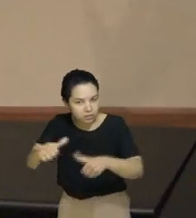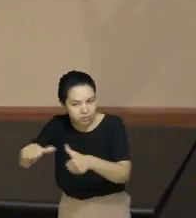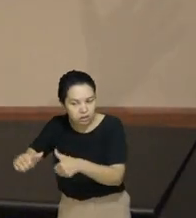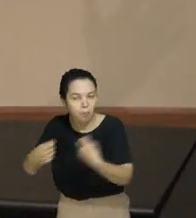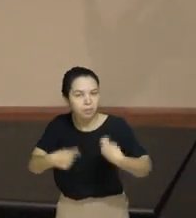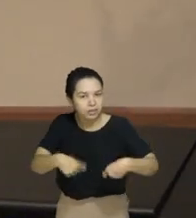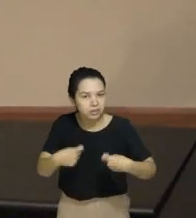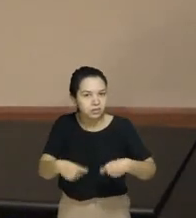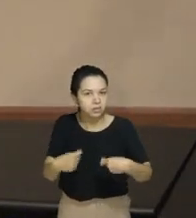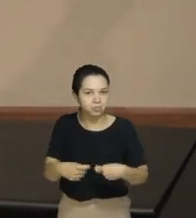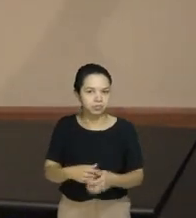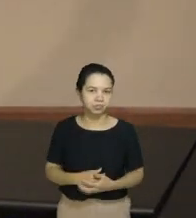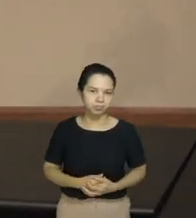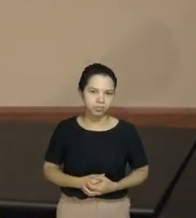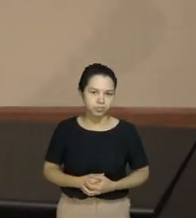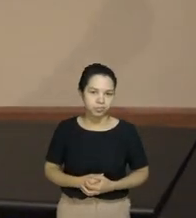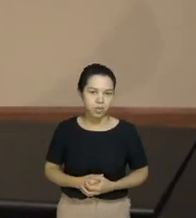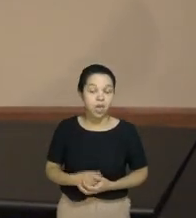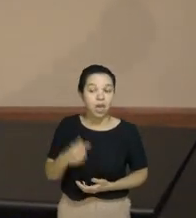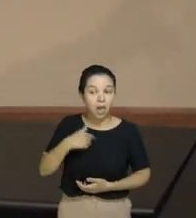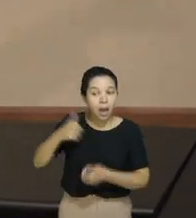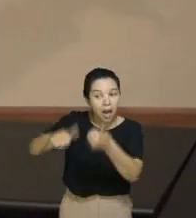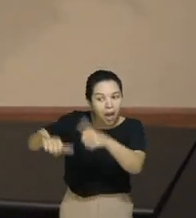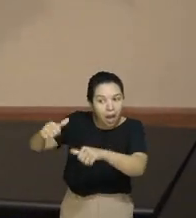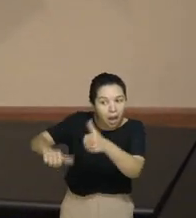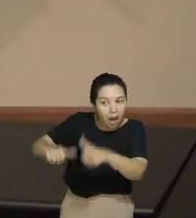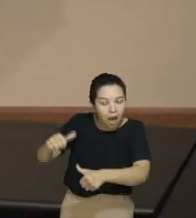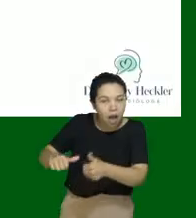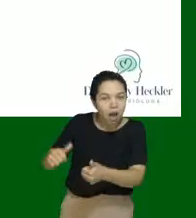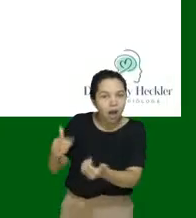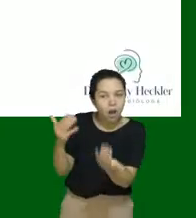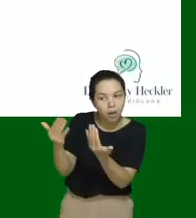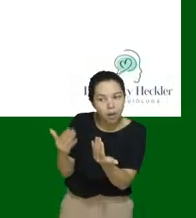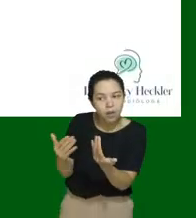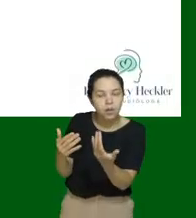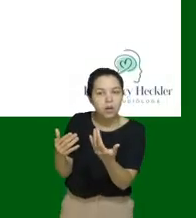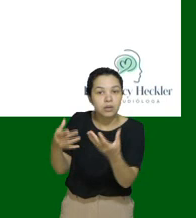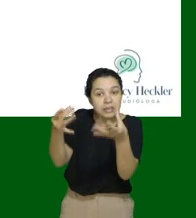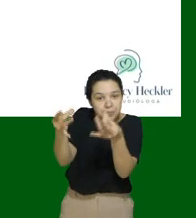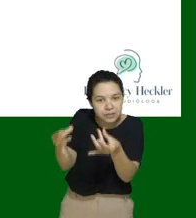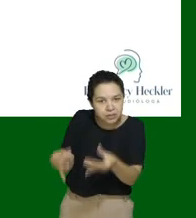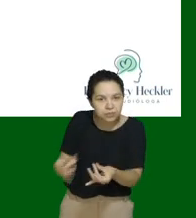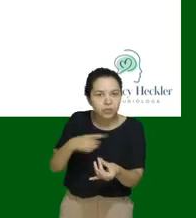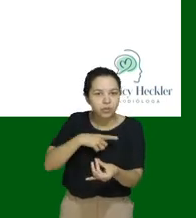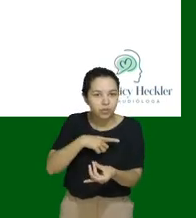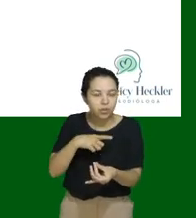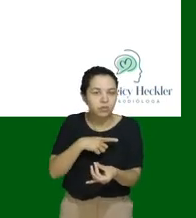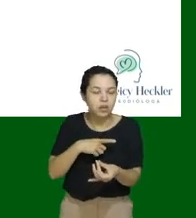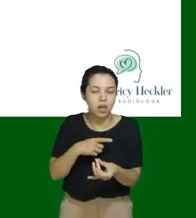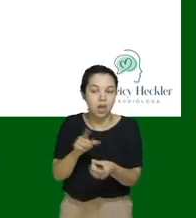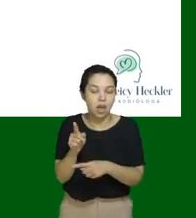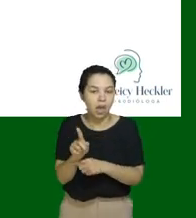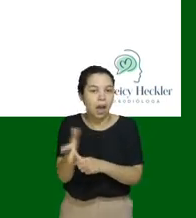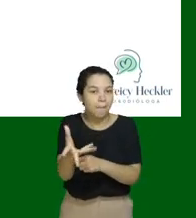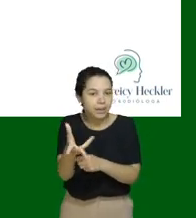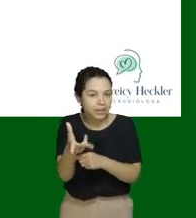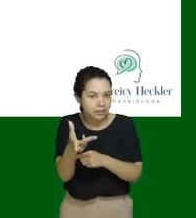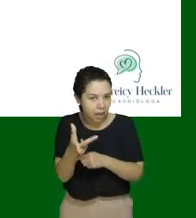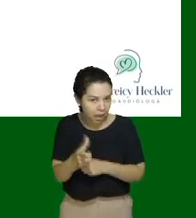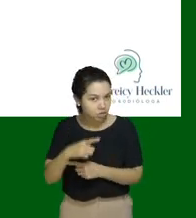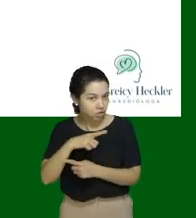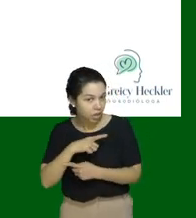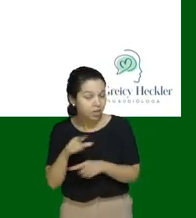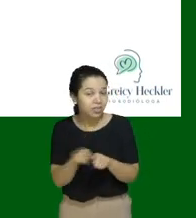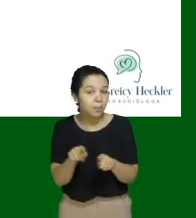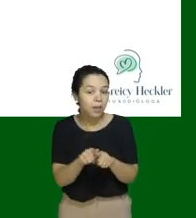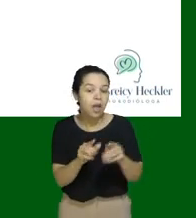para mim avaliar o processamento é um exame específico, ele aponta habilidades preservadas e as